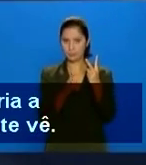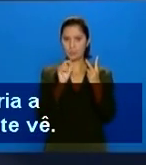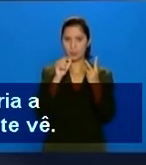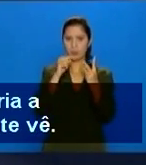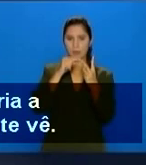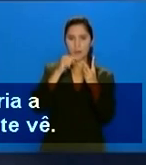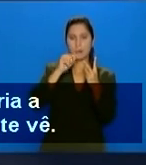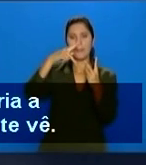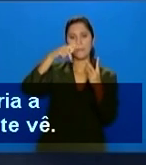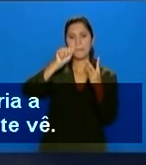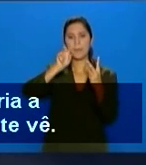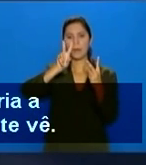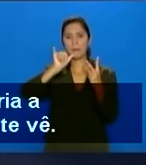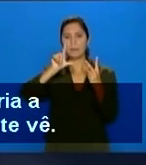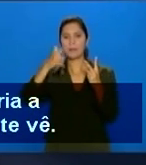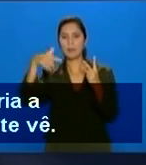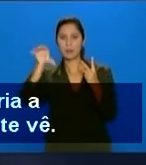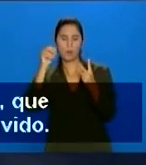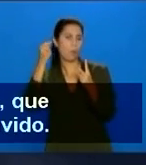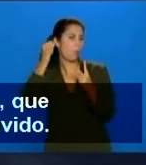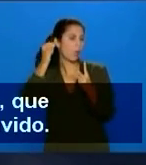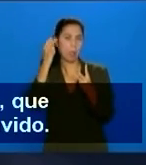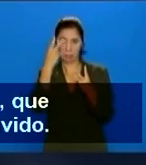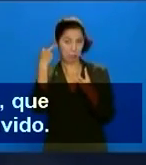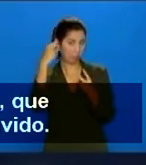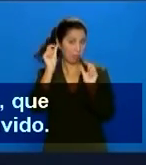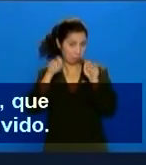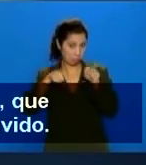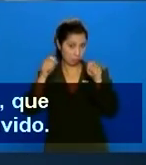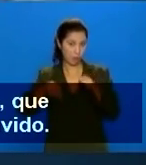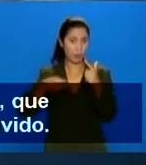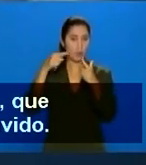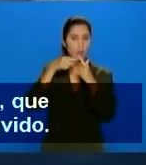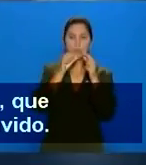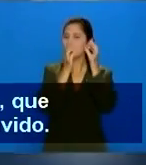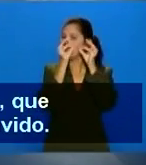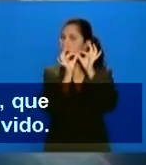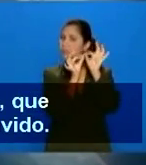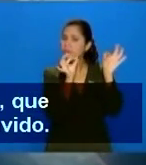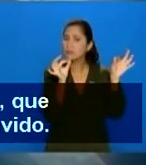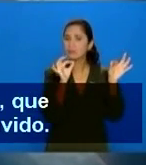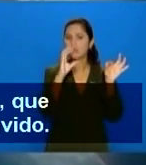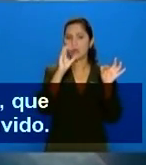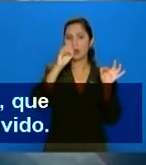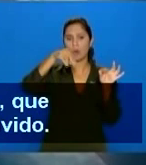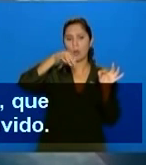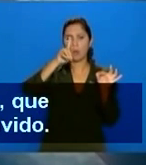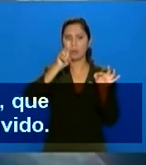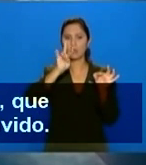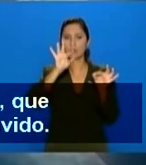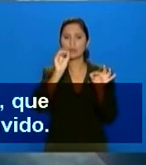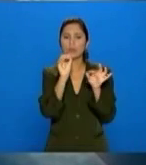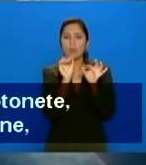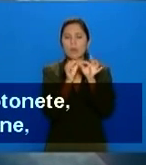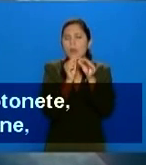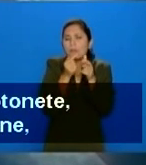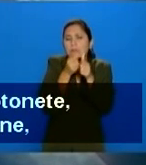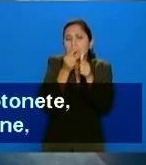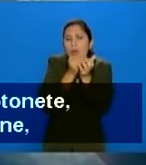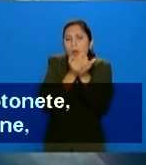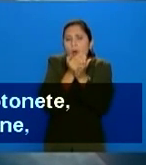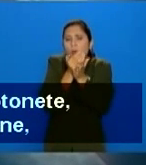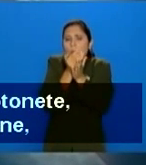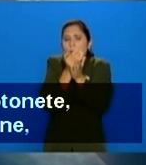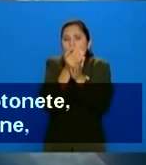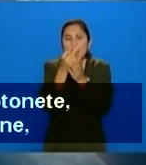pavilhão auricular, que seria a orelha mesmo, isso que a gente vê, e o conduto auditivo externo, que seria a primeira porção do ouvido. Então, a gente